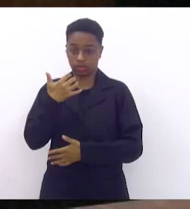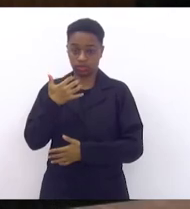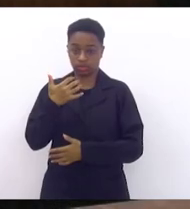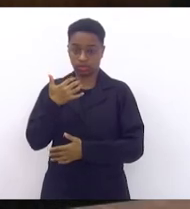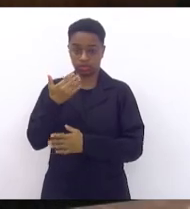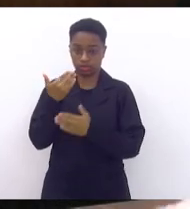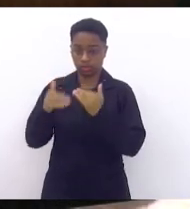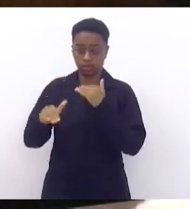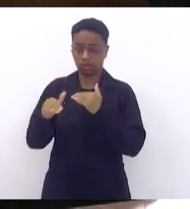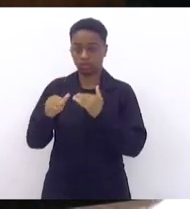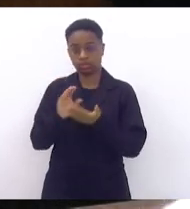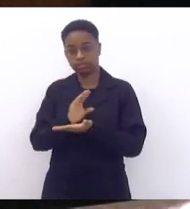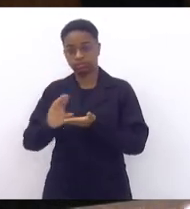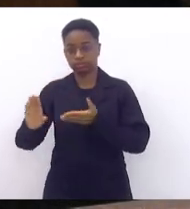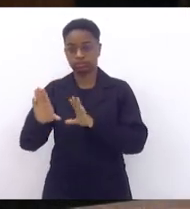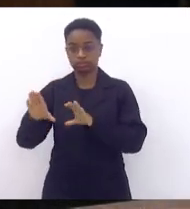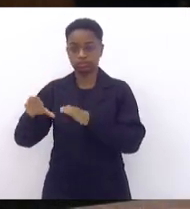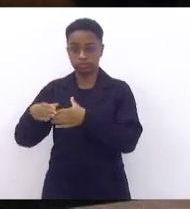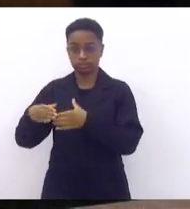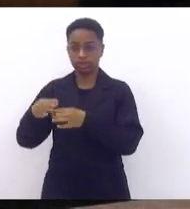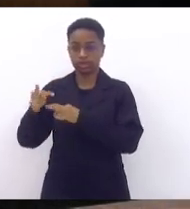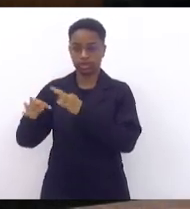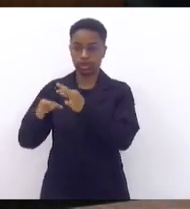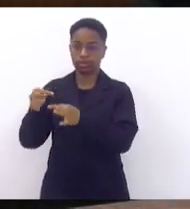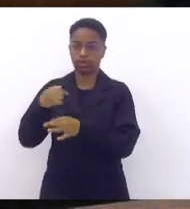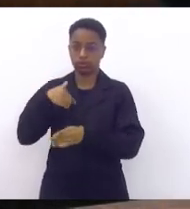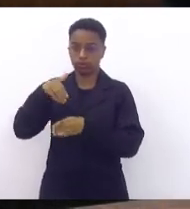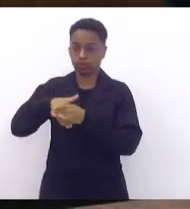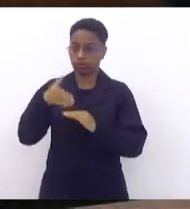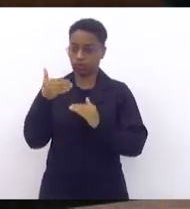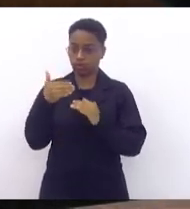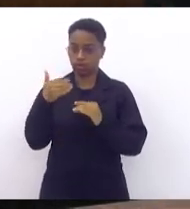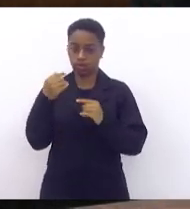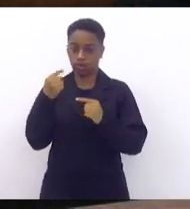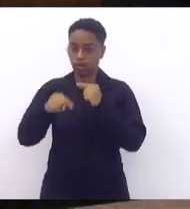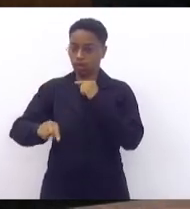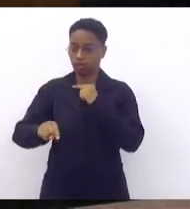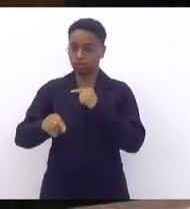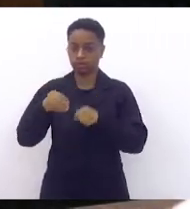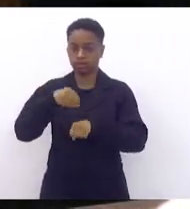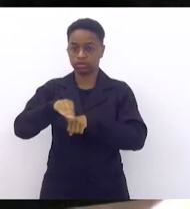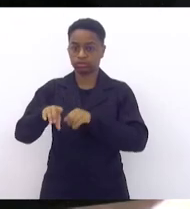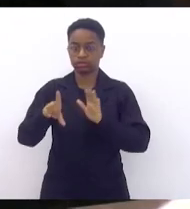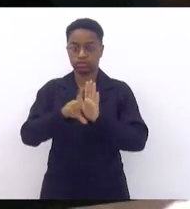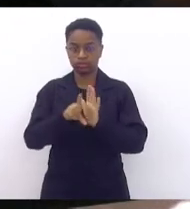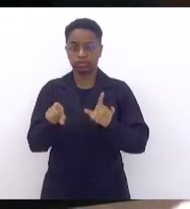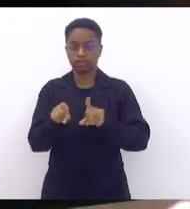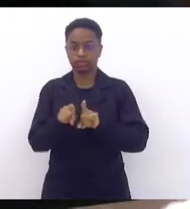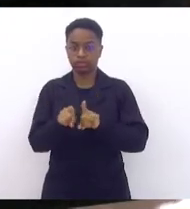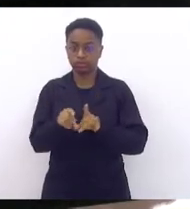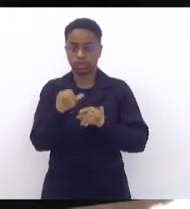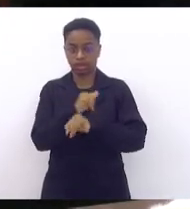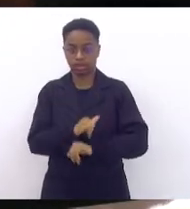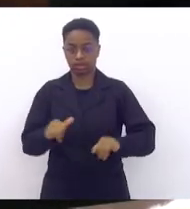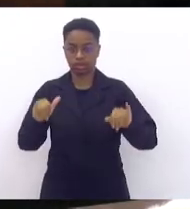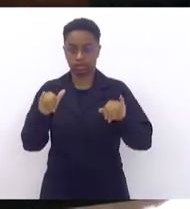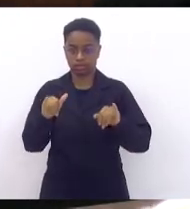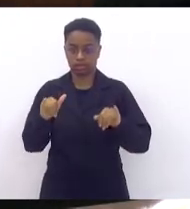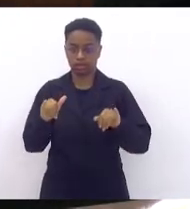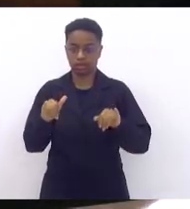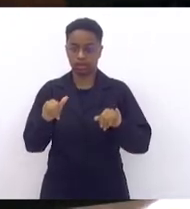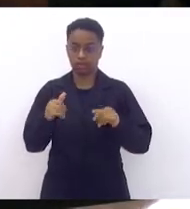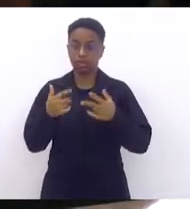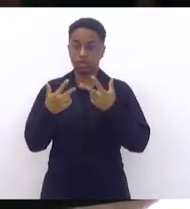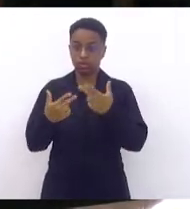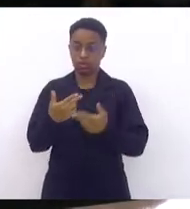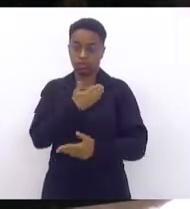comunidades terapêuticas, declaro aqui meu voto contrário à indicação legislativa e reforço o que o